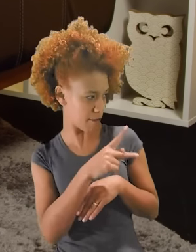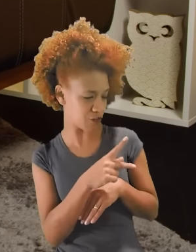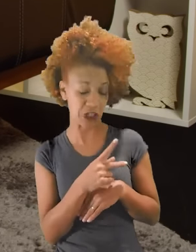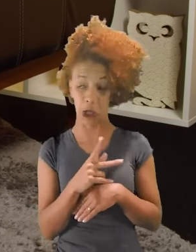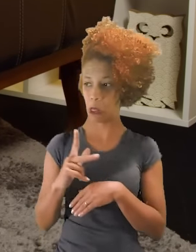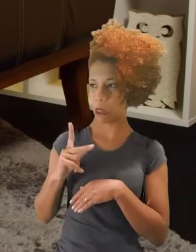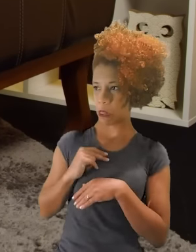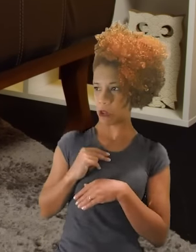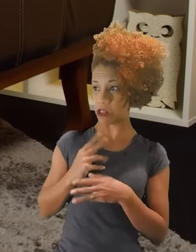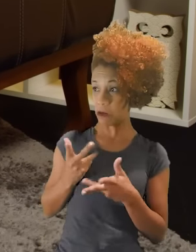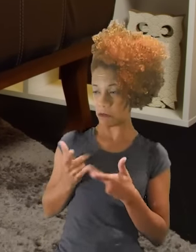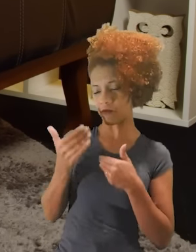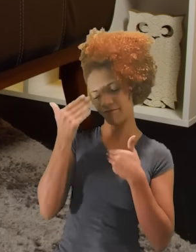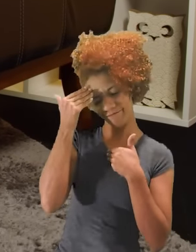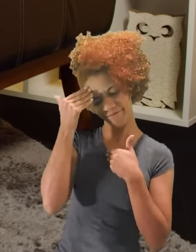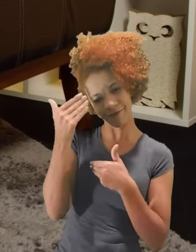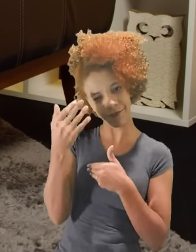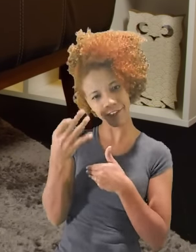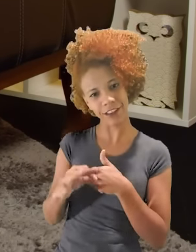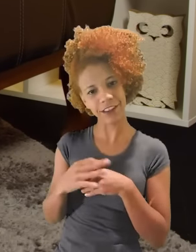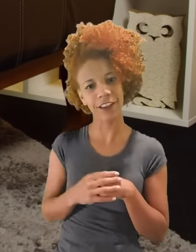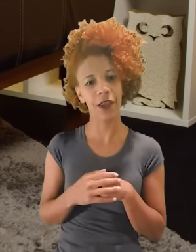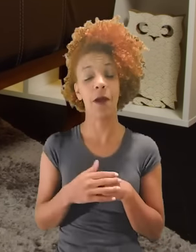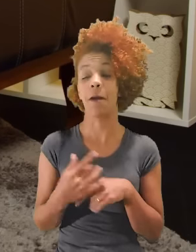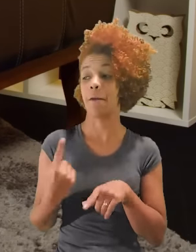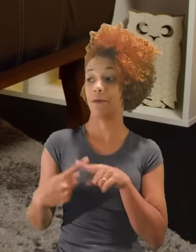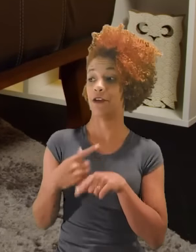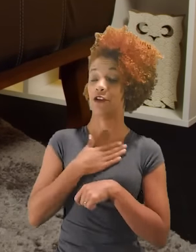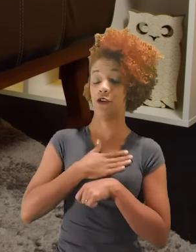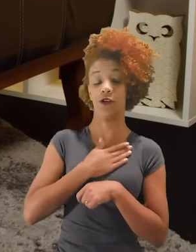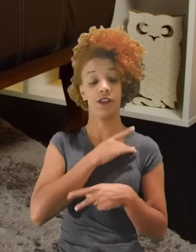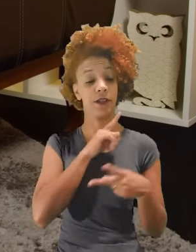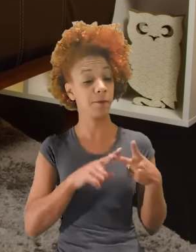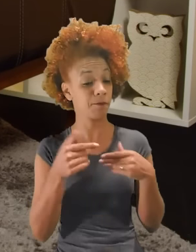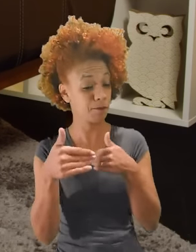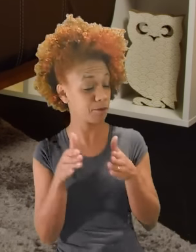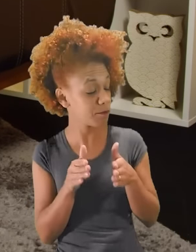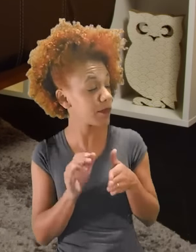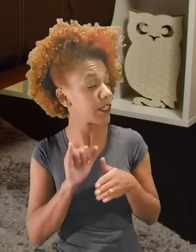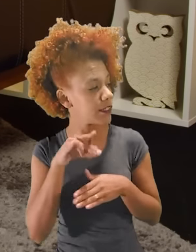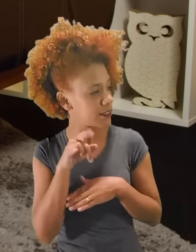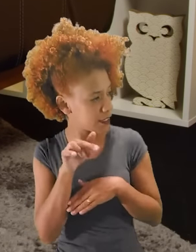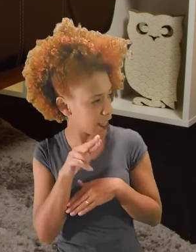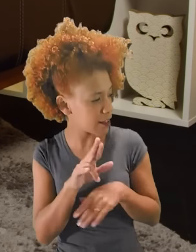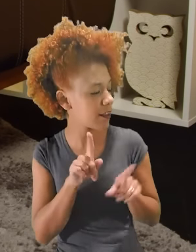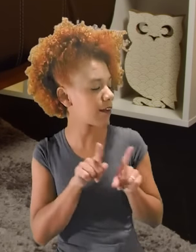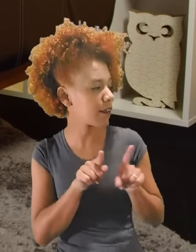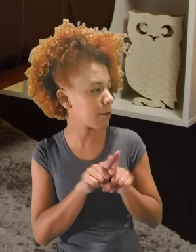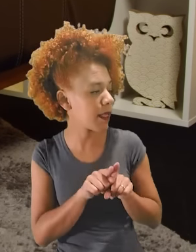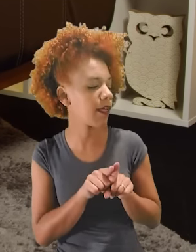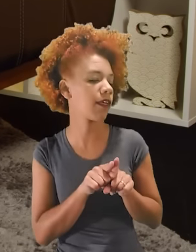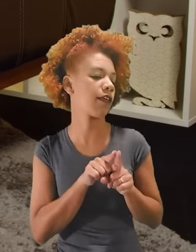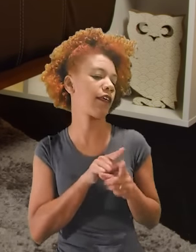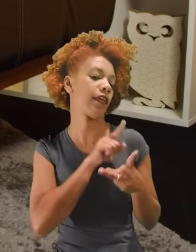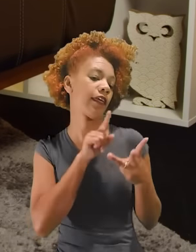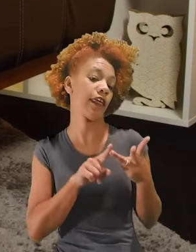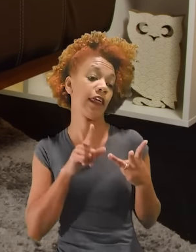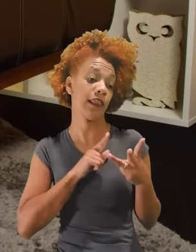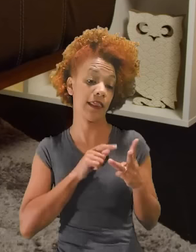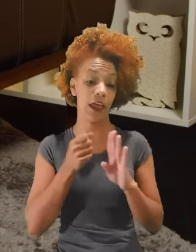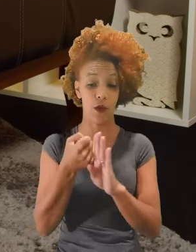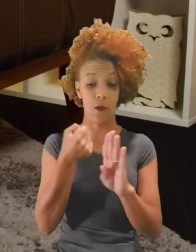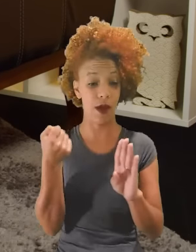Opa! Sensacional. Agradeço demais. Muita gente vem aqui só pelo kit. Porque gosto. Tem um kit da Insider também. E tem esse armário que eu vou te dar